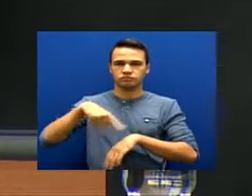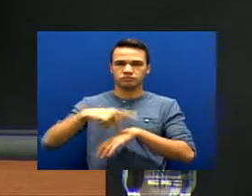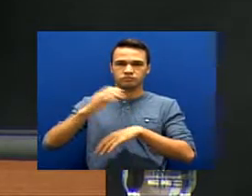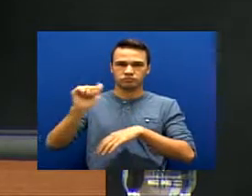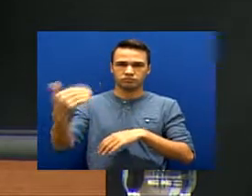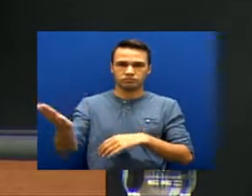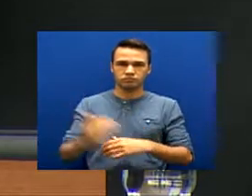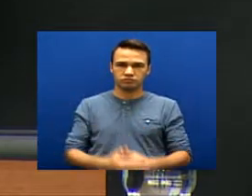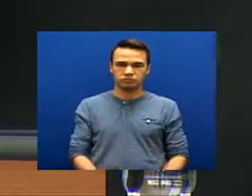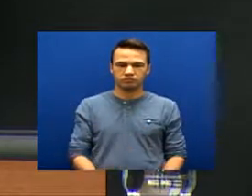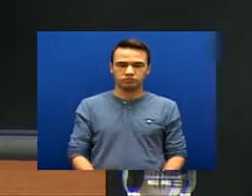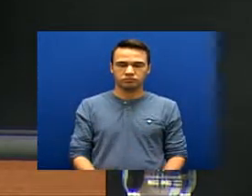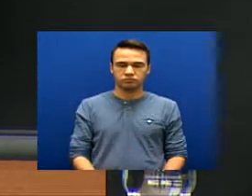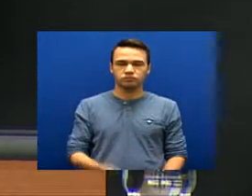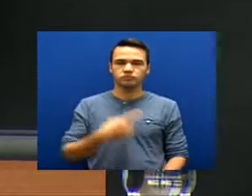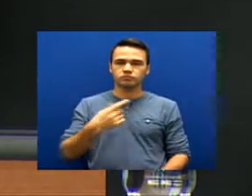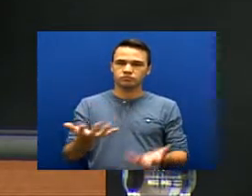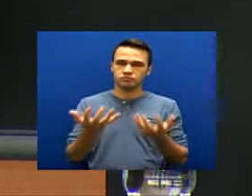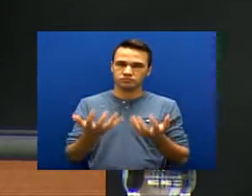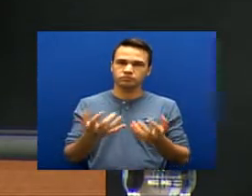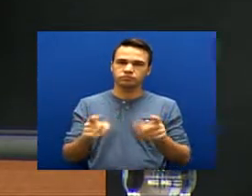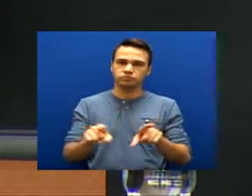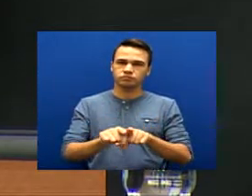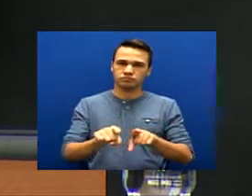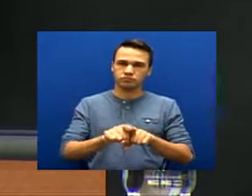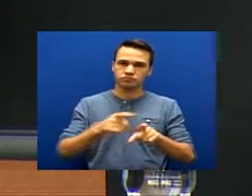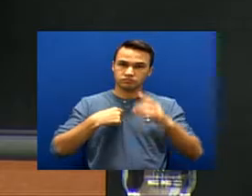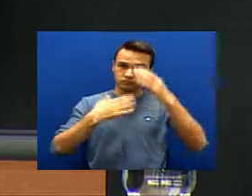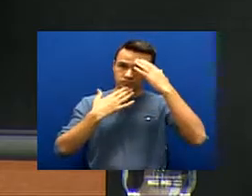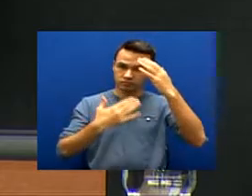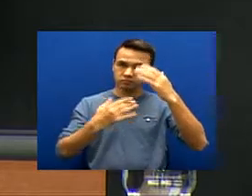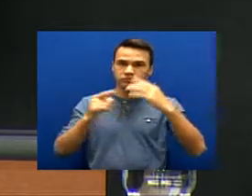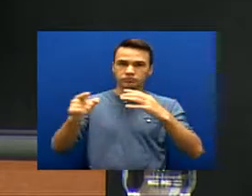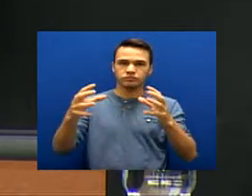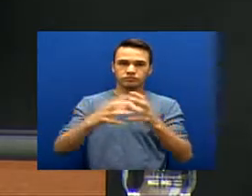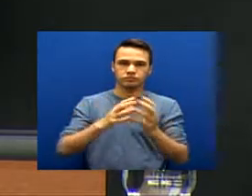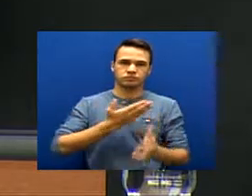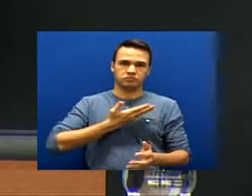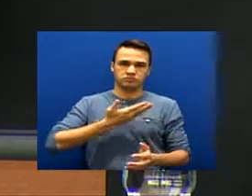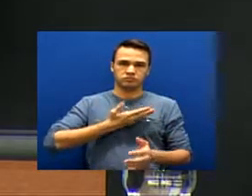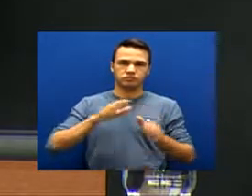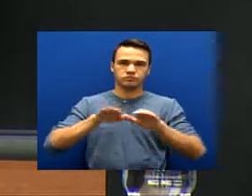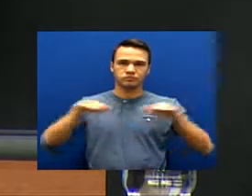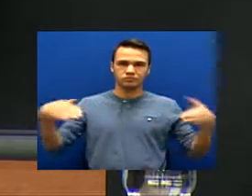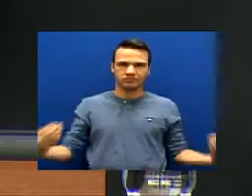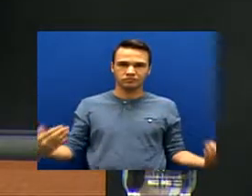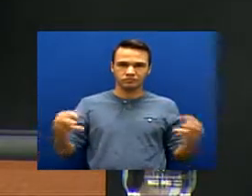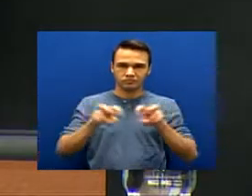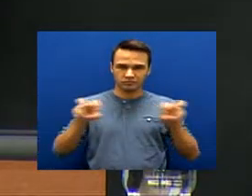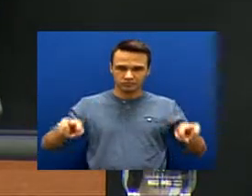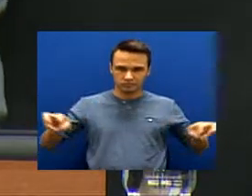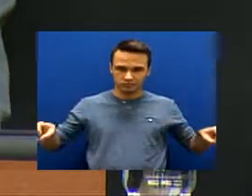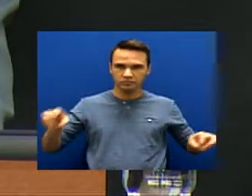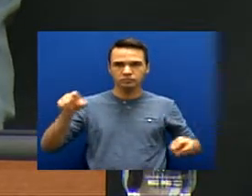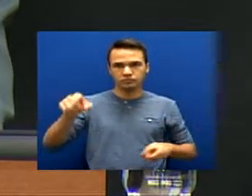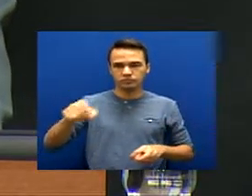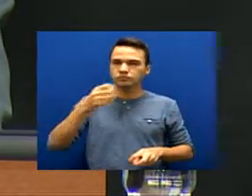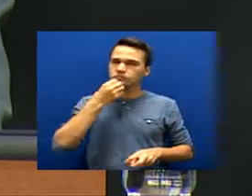ao bom Deus pela bênção deste dia e deste momento, esta oportunidade tão rica e preciosa que Ele nos